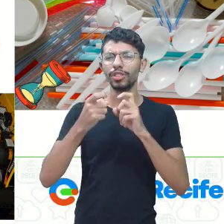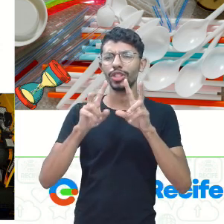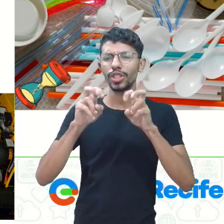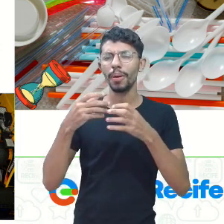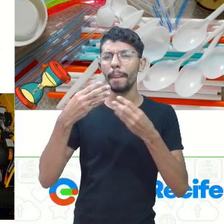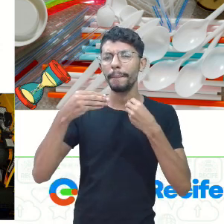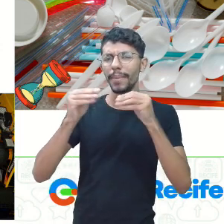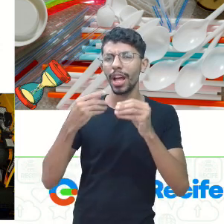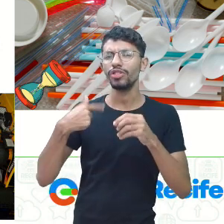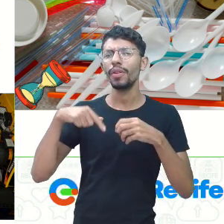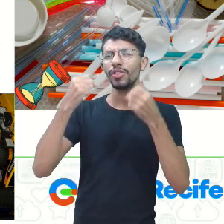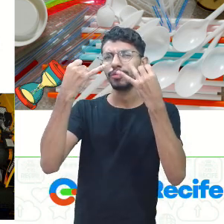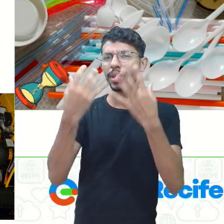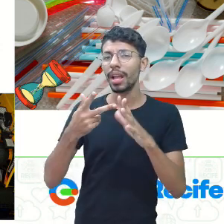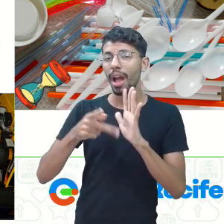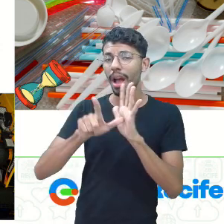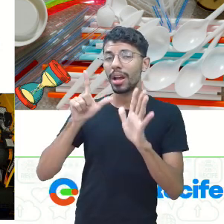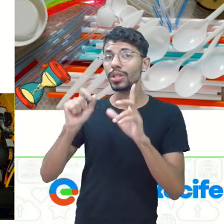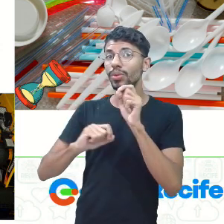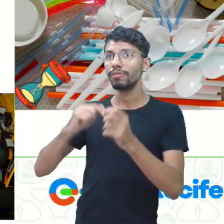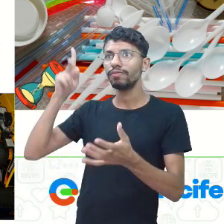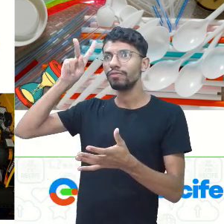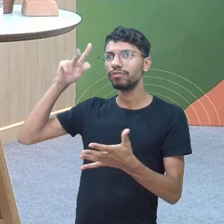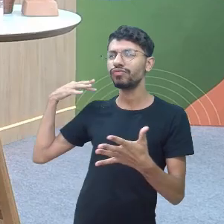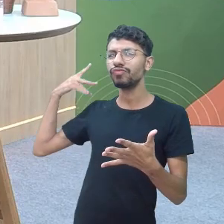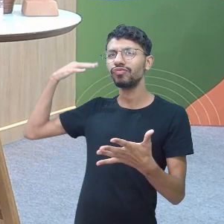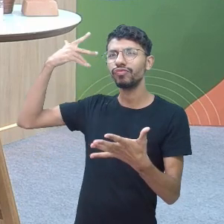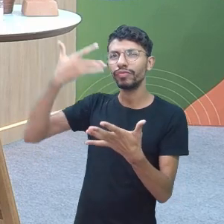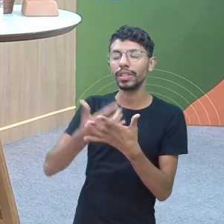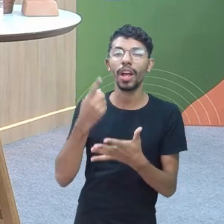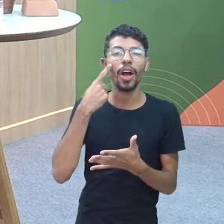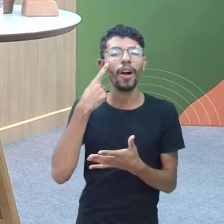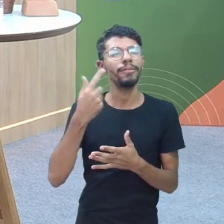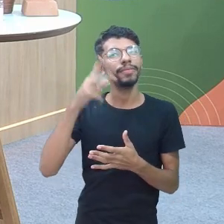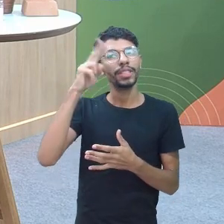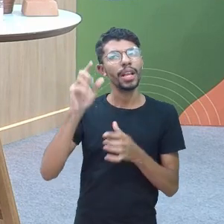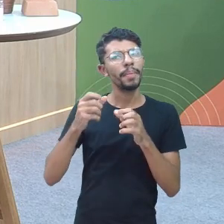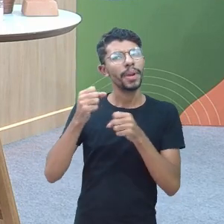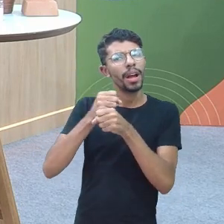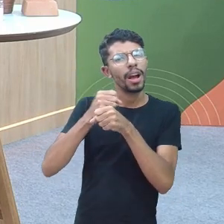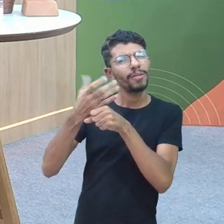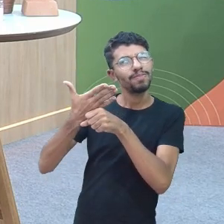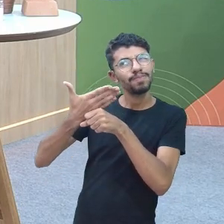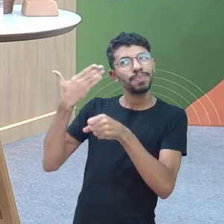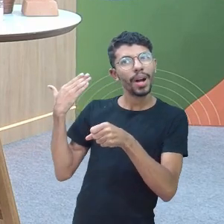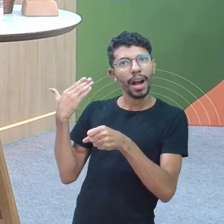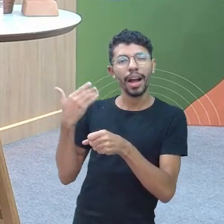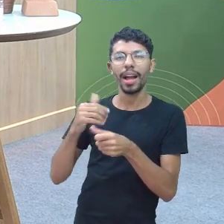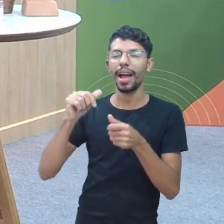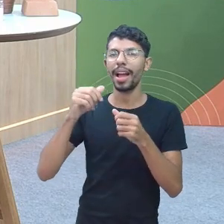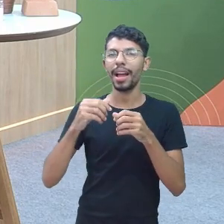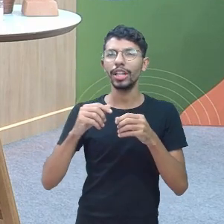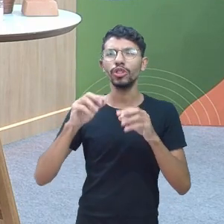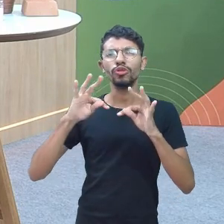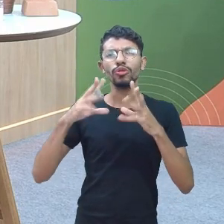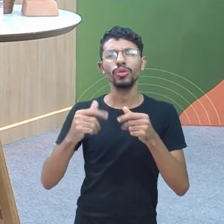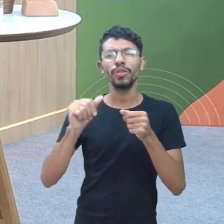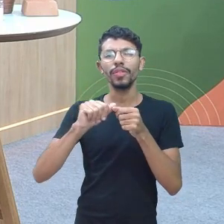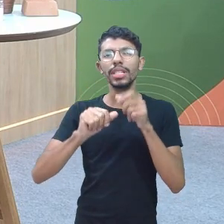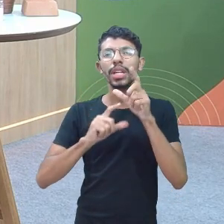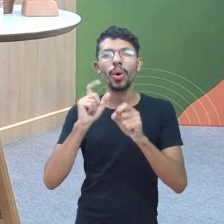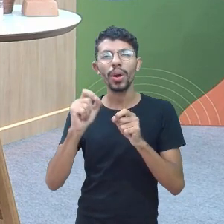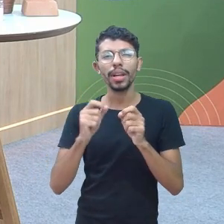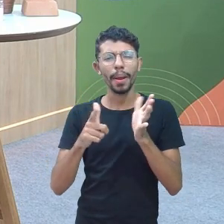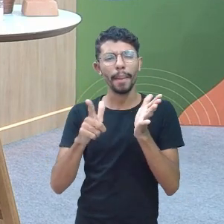gente, há alguns anos atrás, que as embalagens eram feitas com papel, eram feitas de lata, e aí chega o